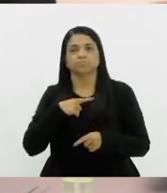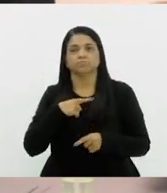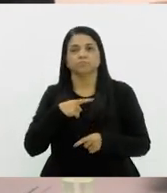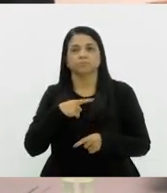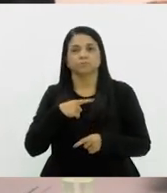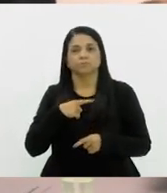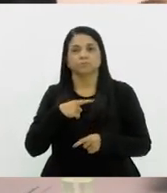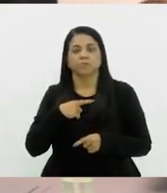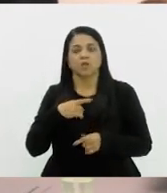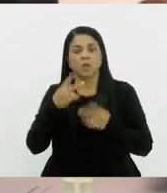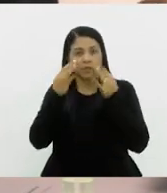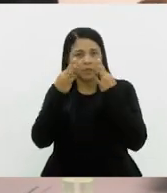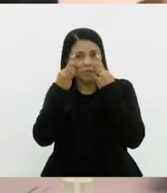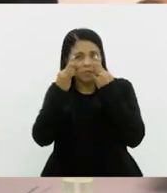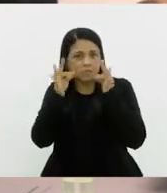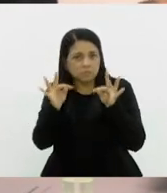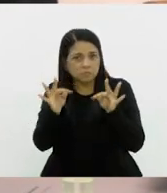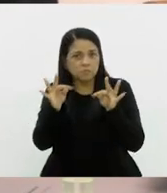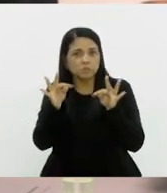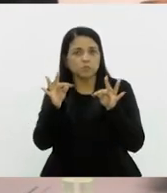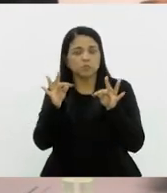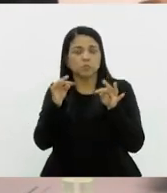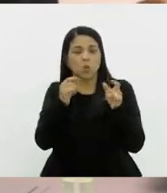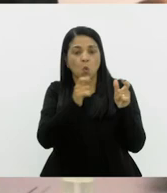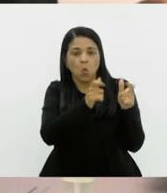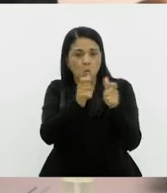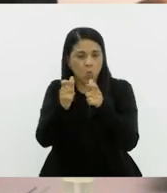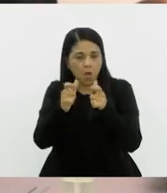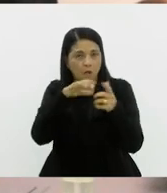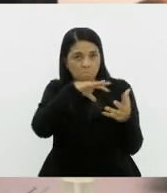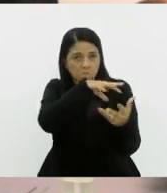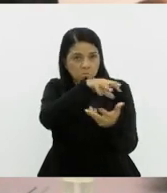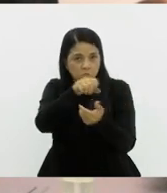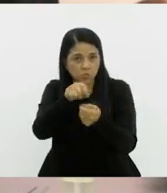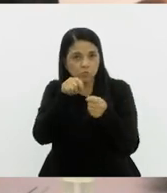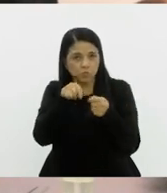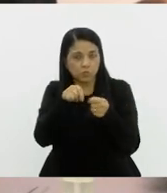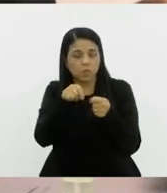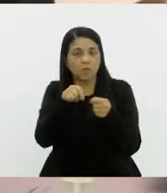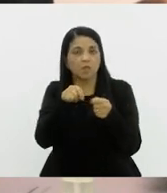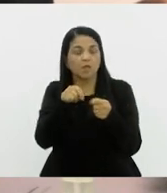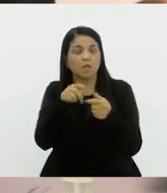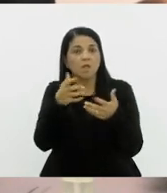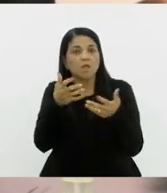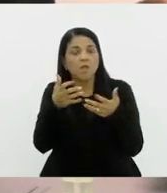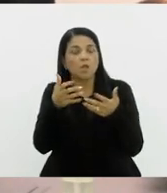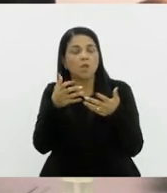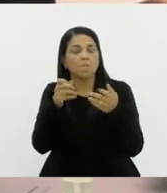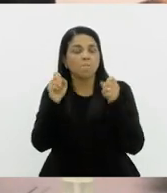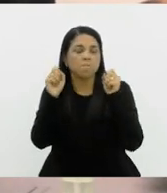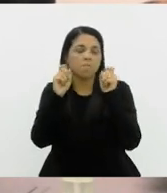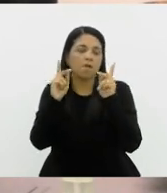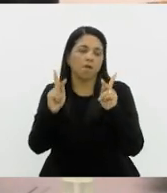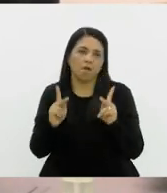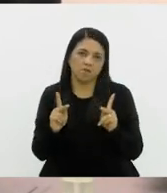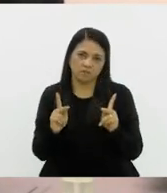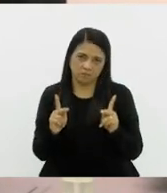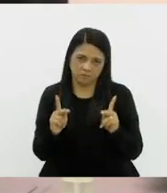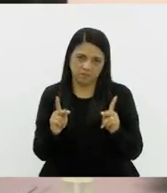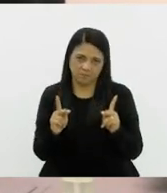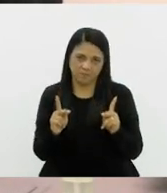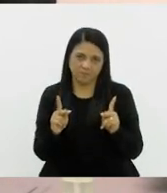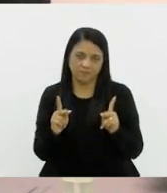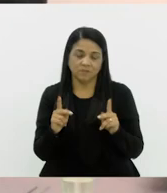É o testemunho, em todos os lugares do mundo, que mais se busca hoje em dia é tranquilidade. E